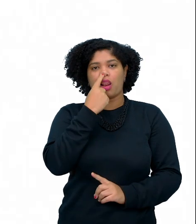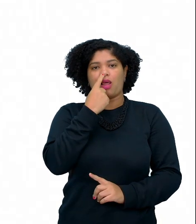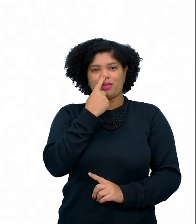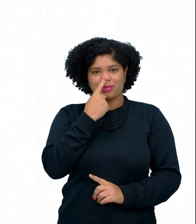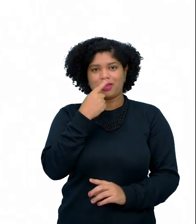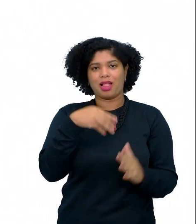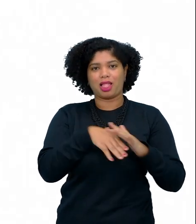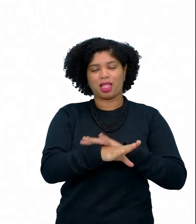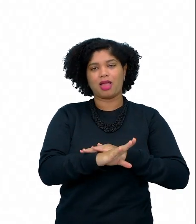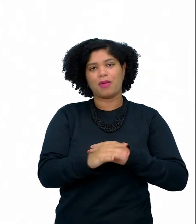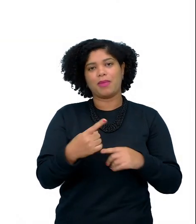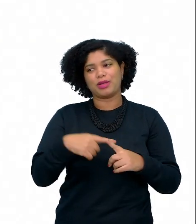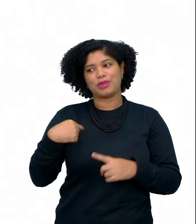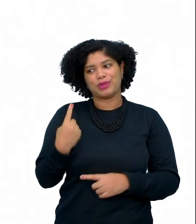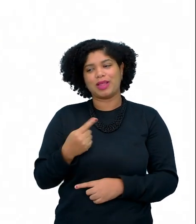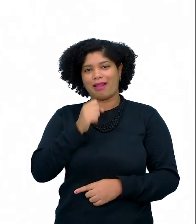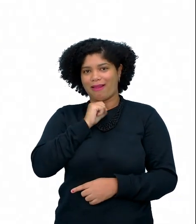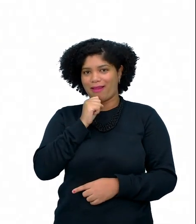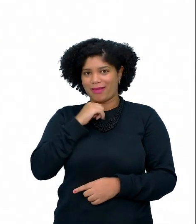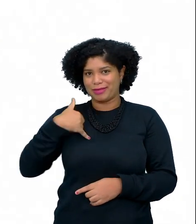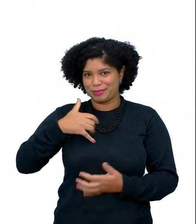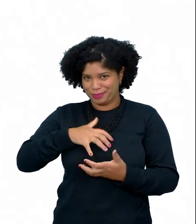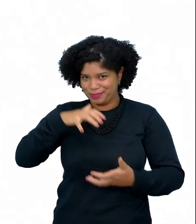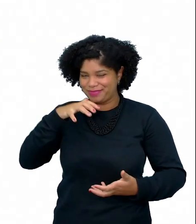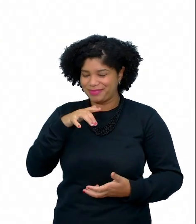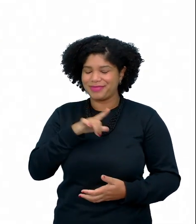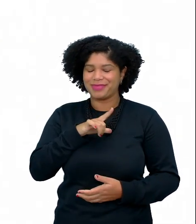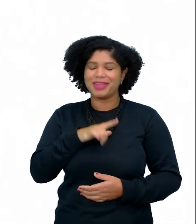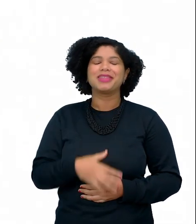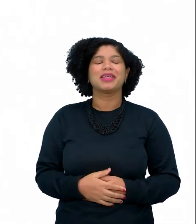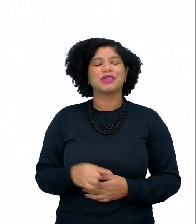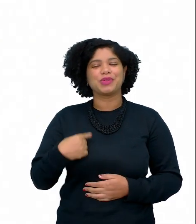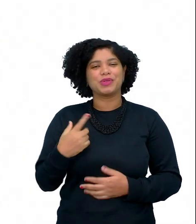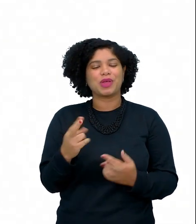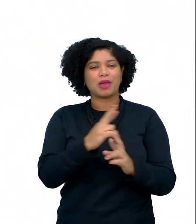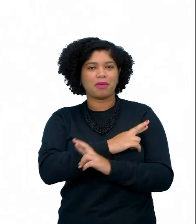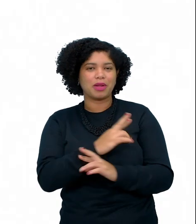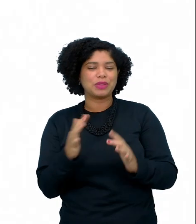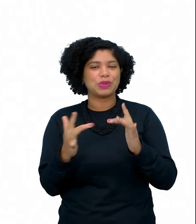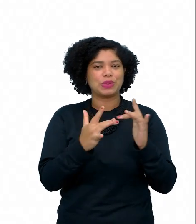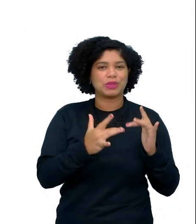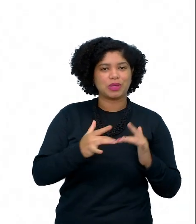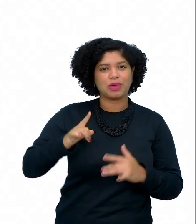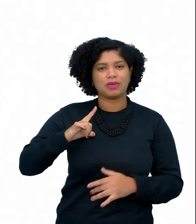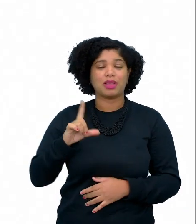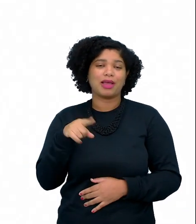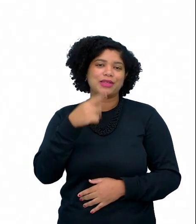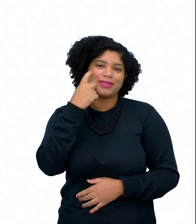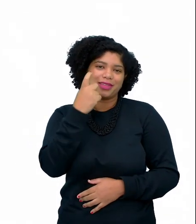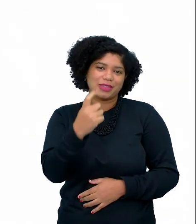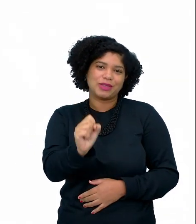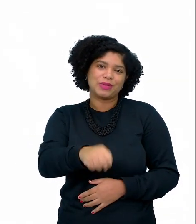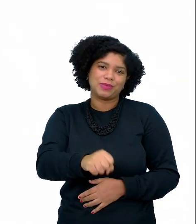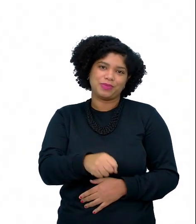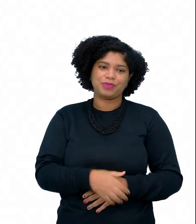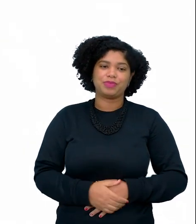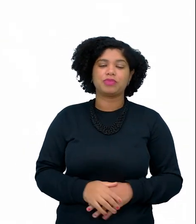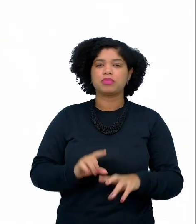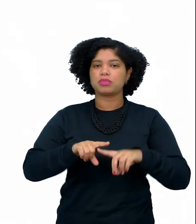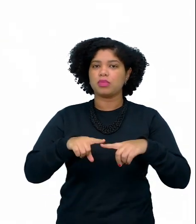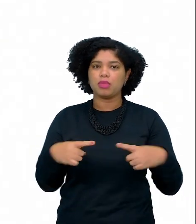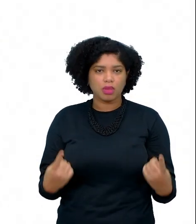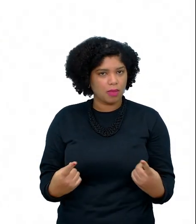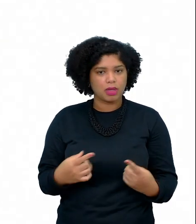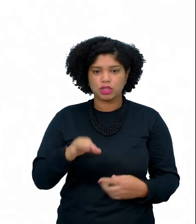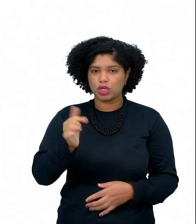nós, que somos mais velhos, né? E fazer essa conexão com eles é interessante. Porém, não